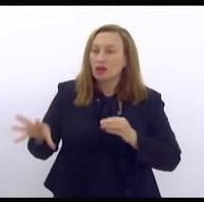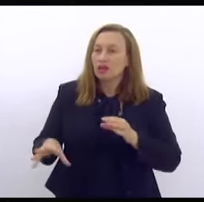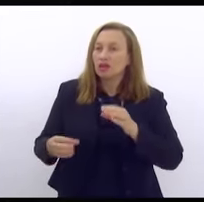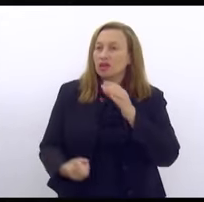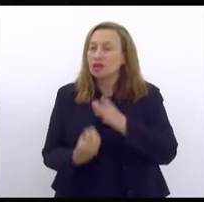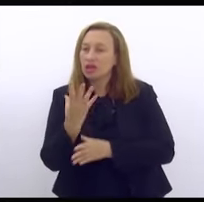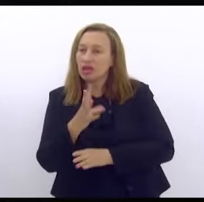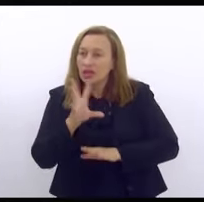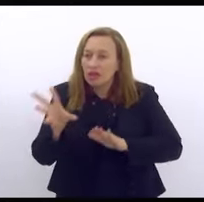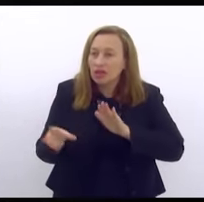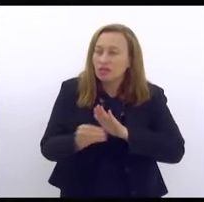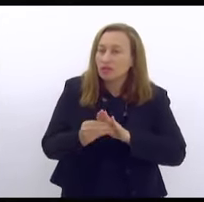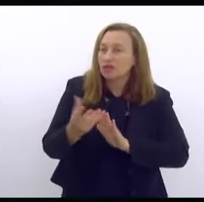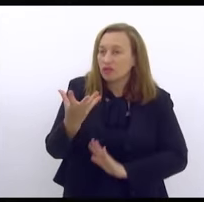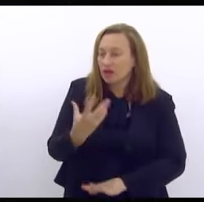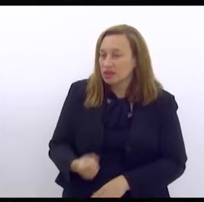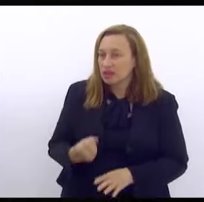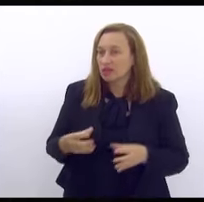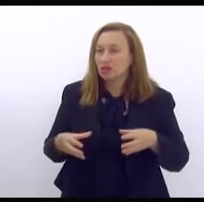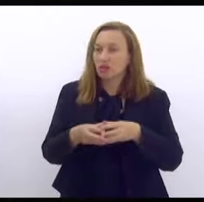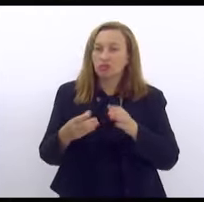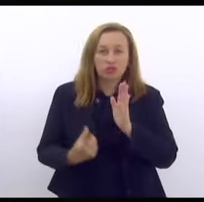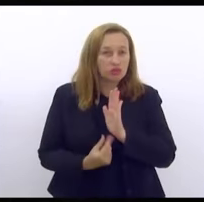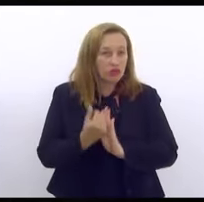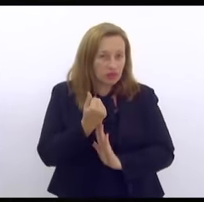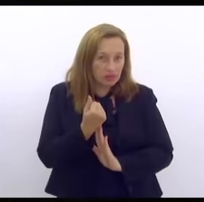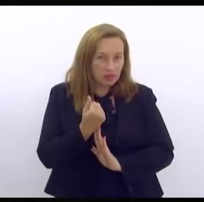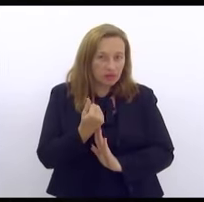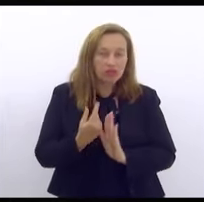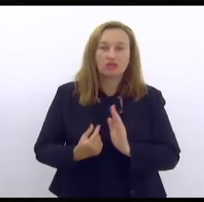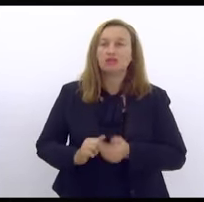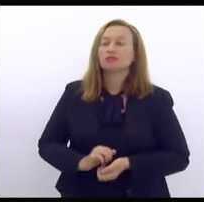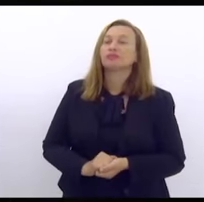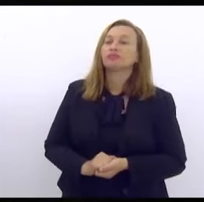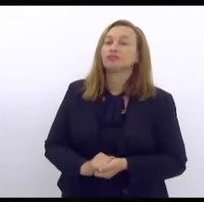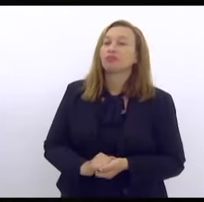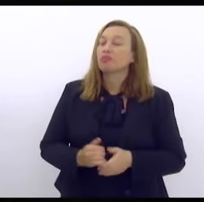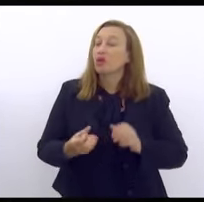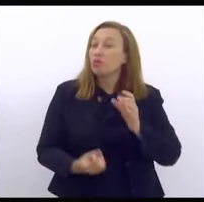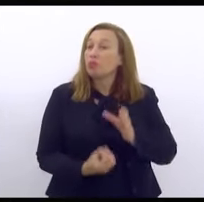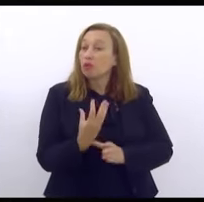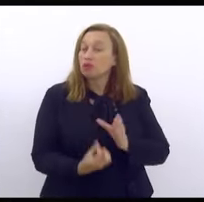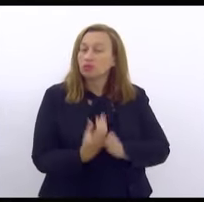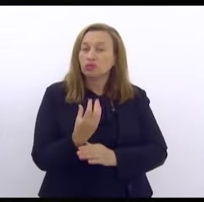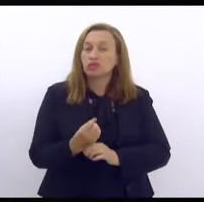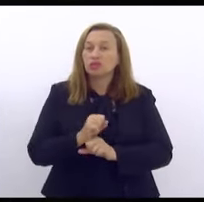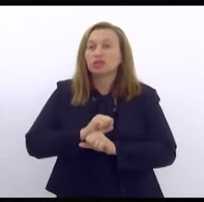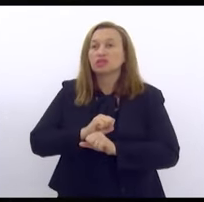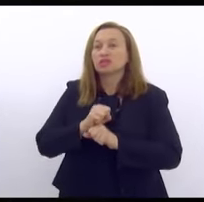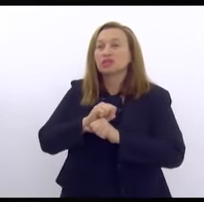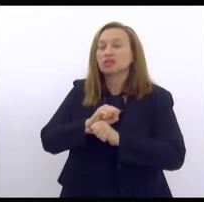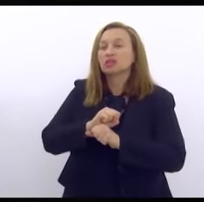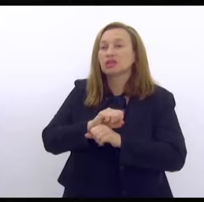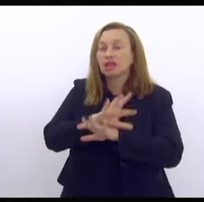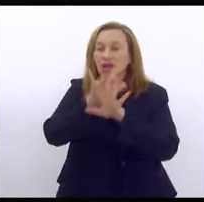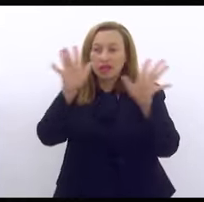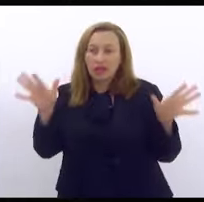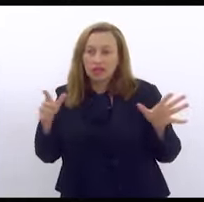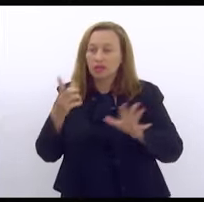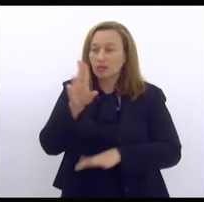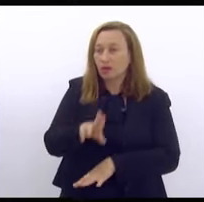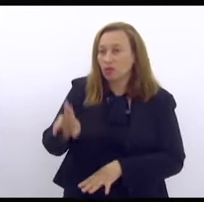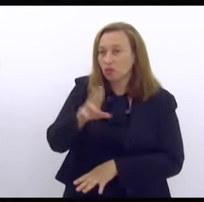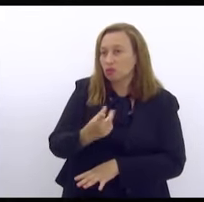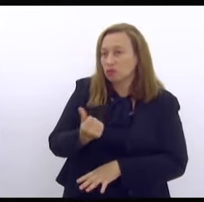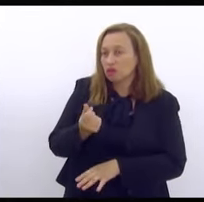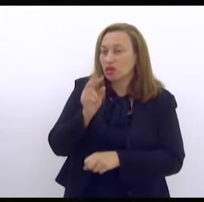foram acatadas pela Comissão de Orçamento e Finanças, e que produzem maior transparência para o uso desse dinheiro, além de